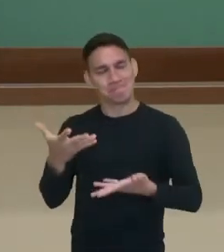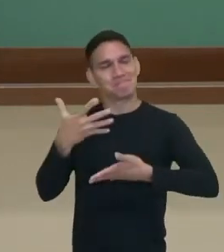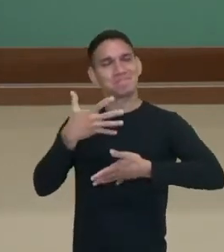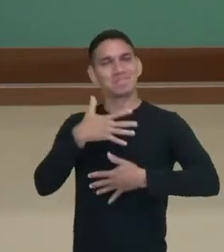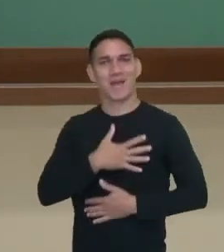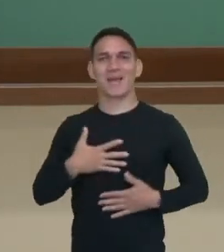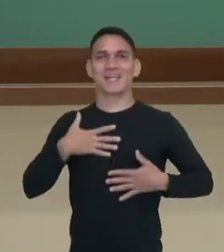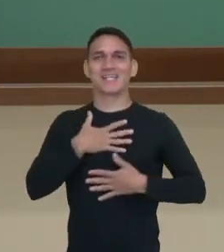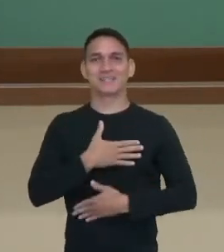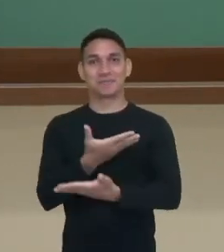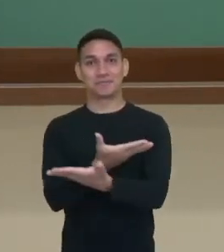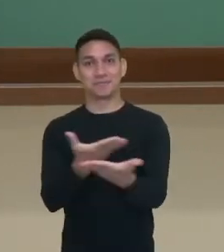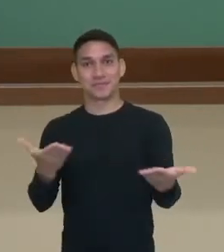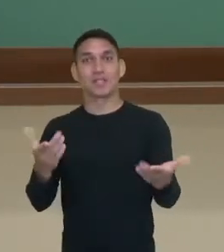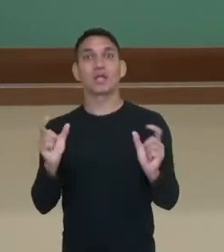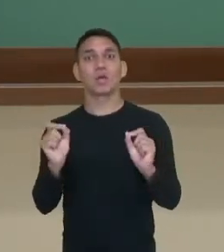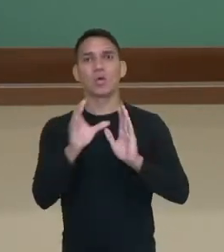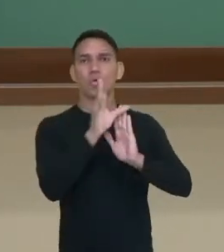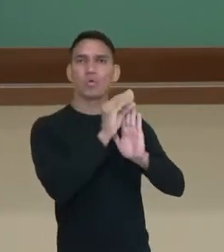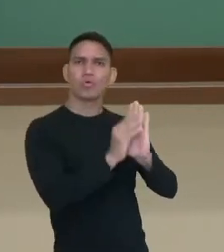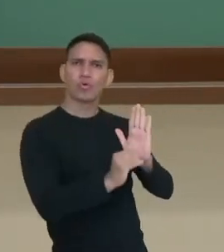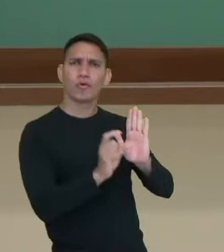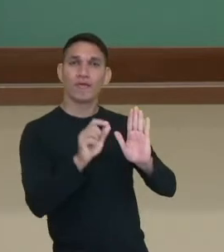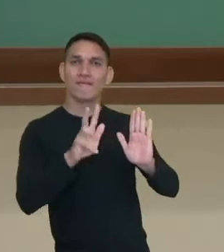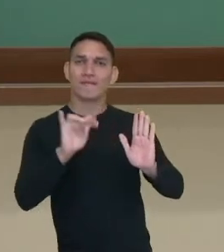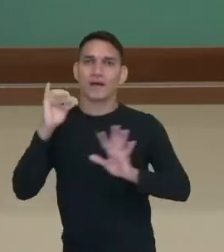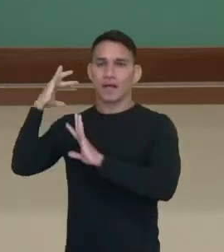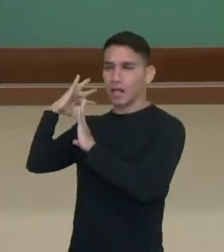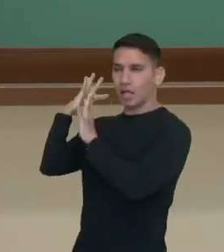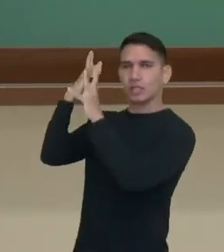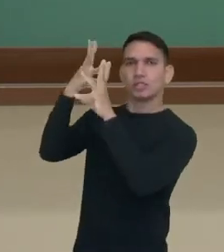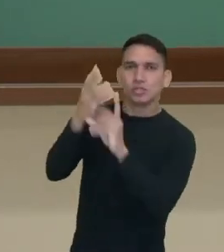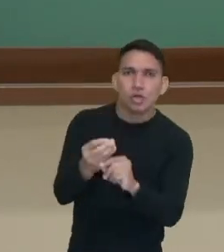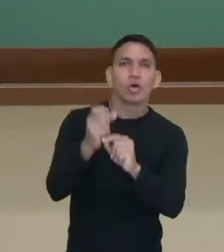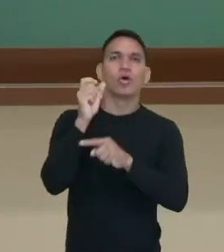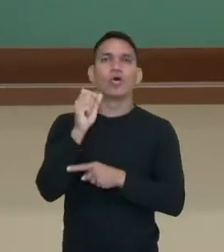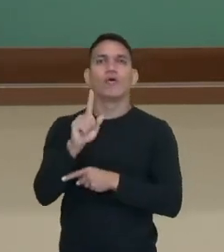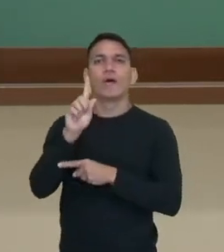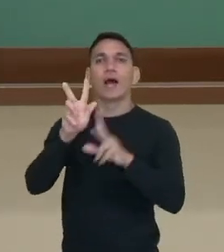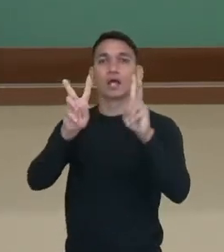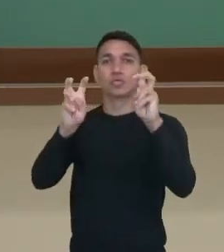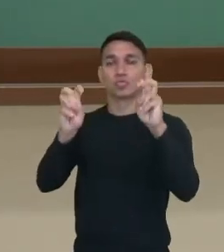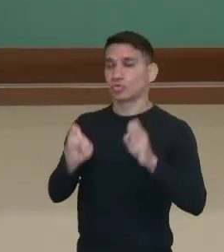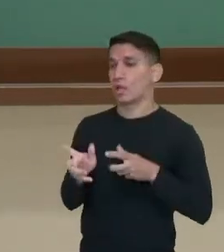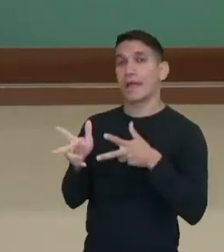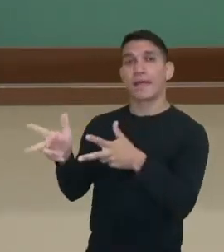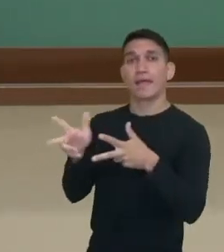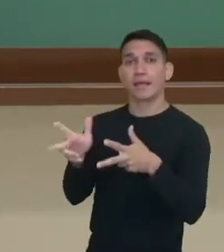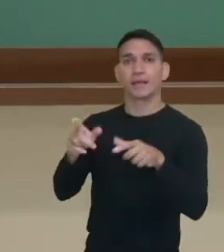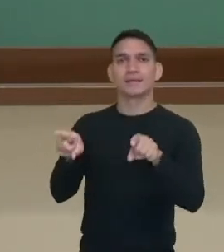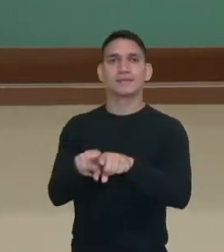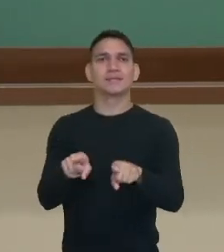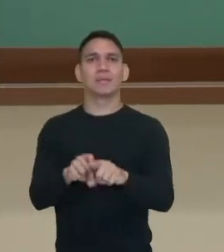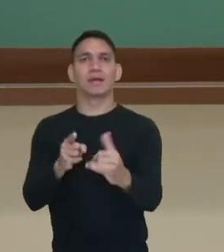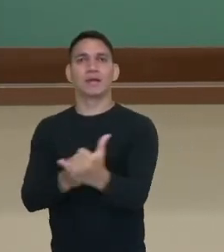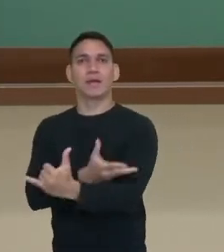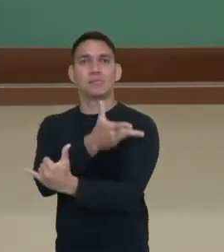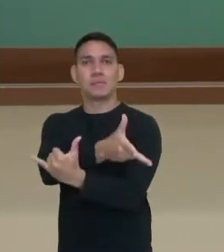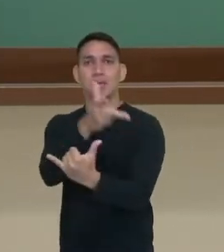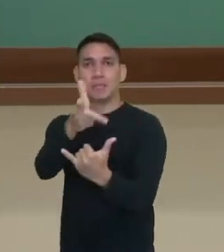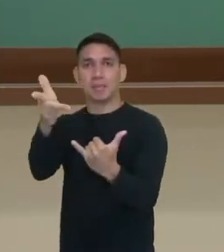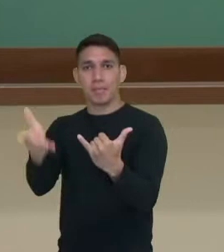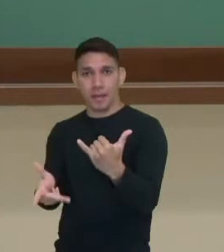seja bem-vindo. O nosso conteúdo é uma retomada de entrevista, colocação pronominal e